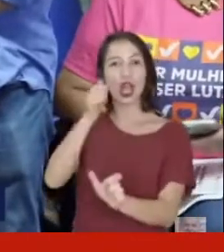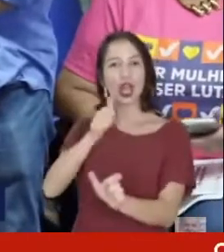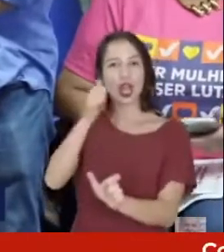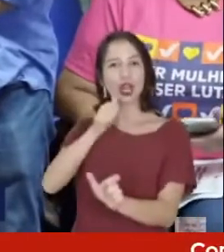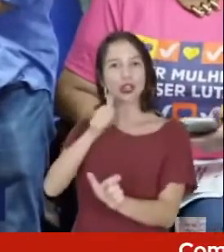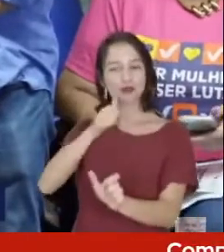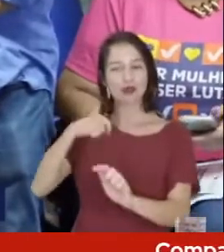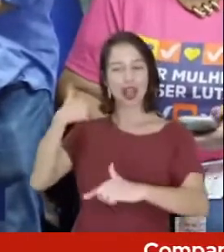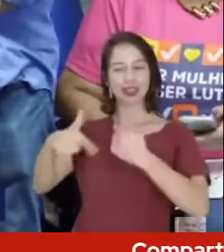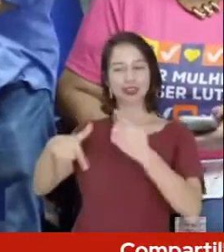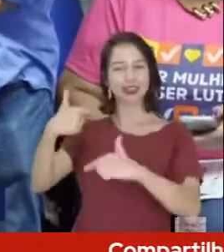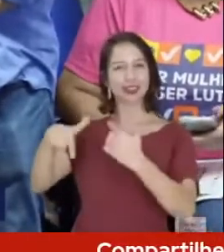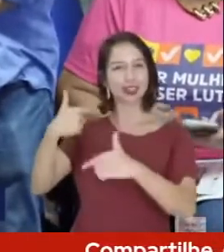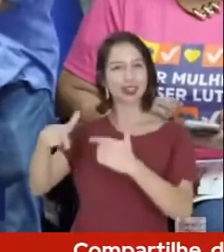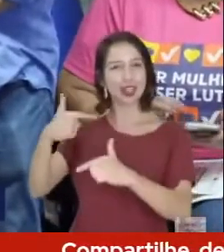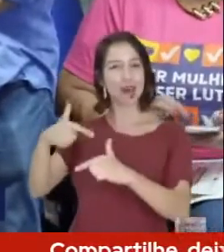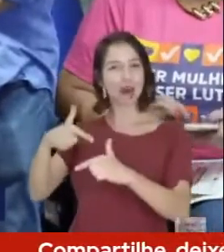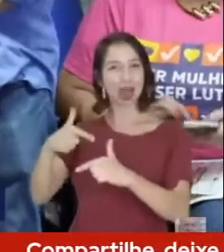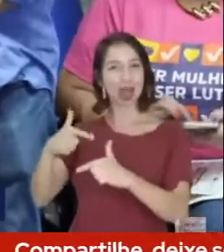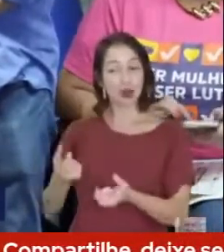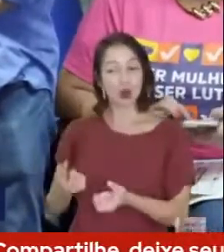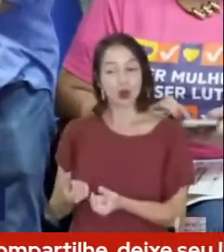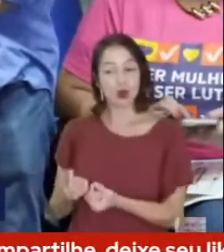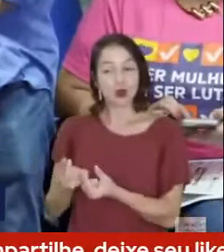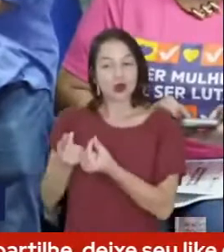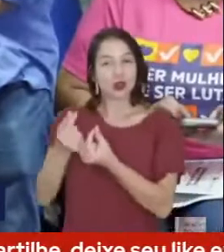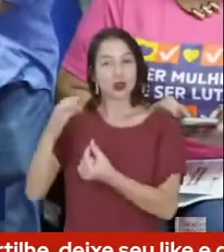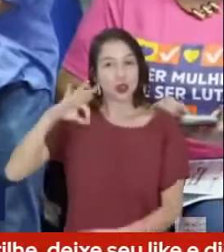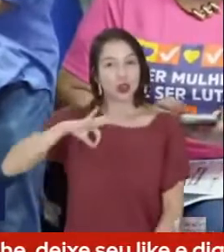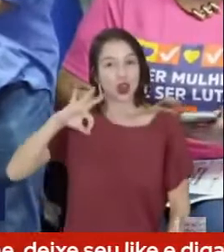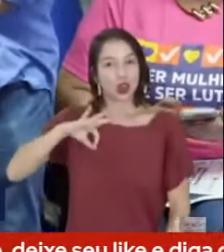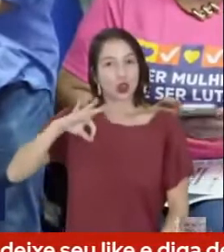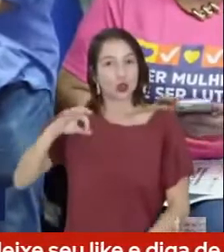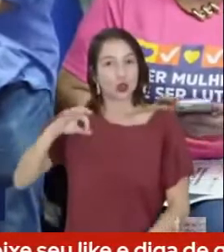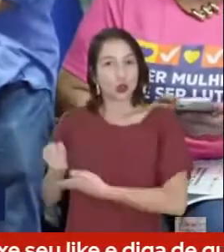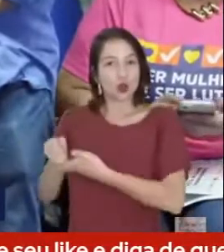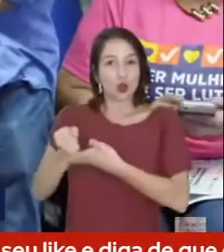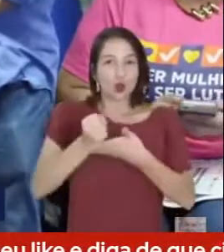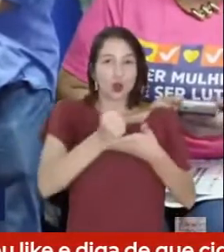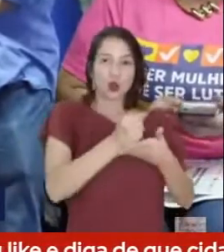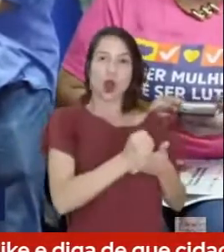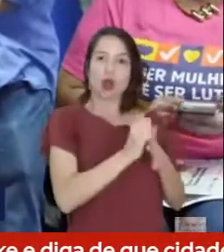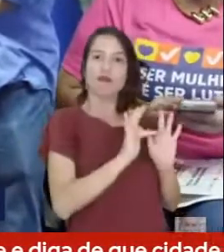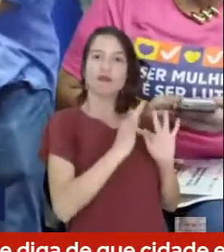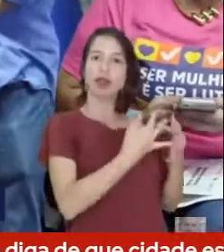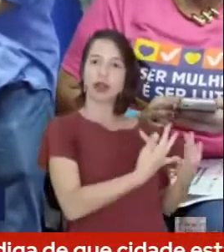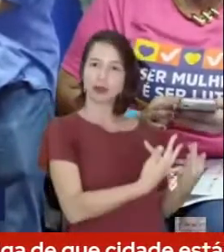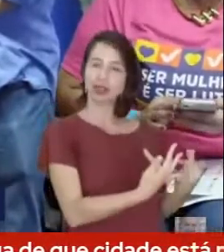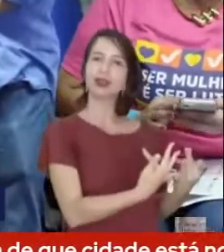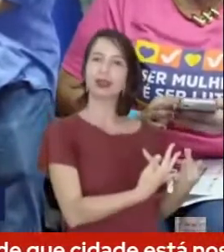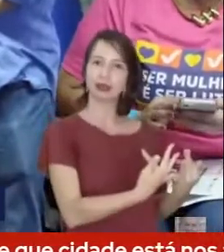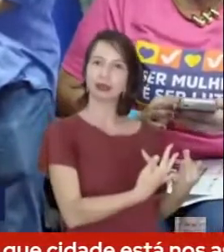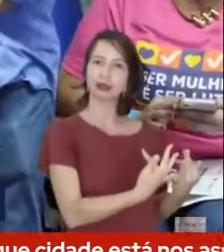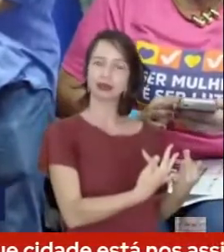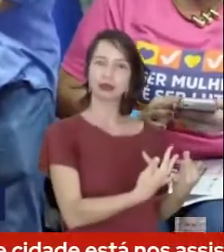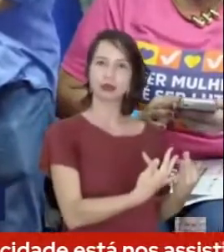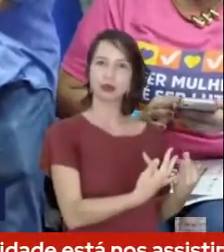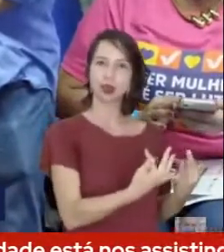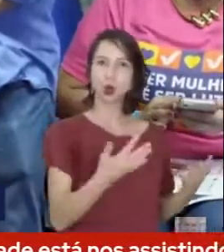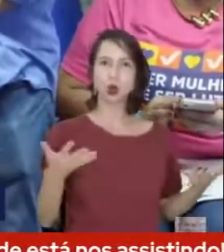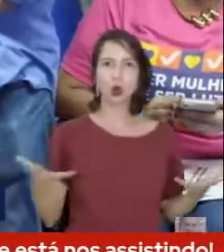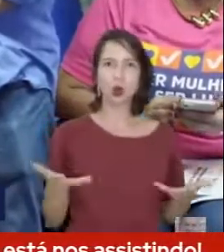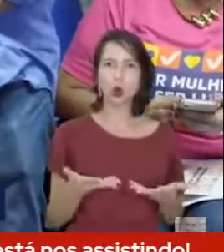as suas famílias. Hoje não. Hoje nós minguamos. Com muita tristeza eu falo